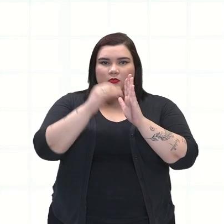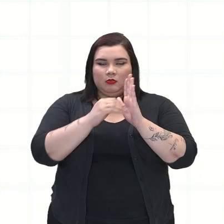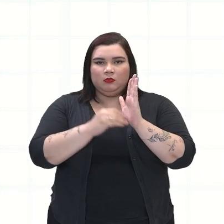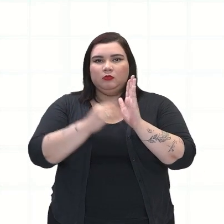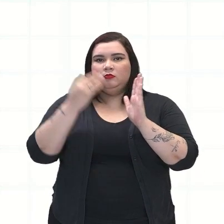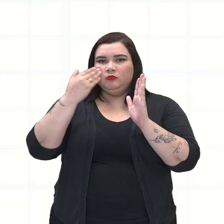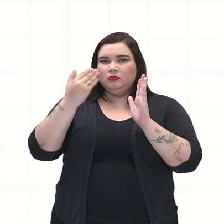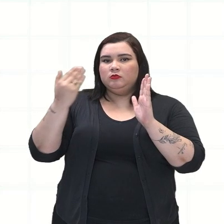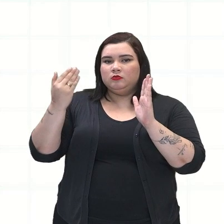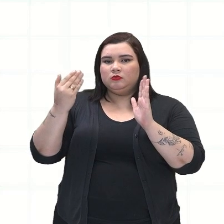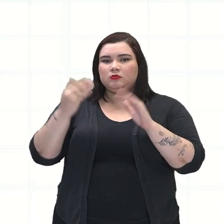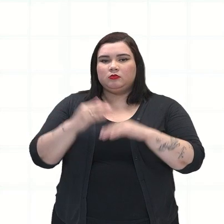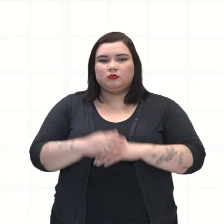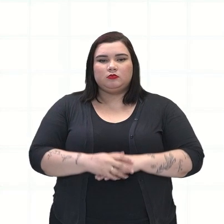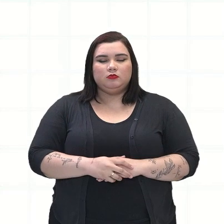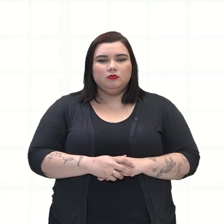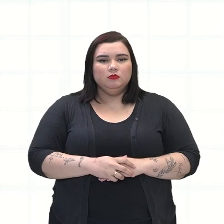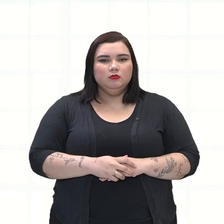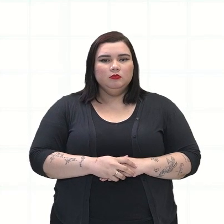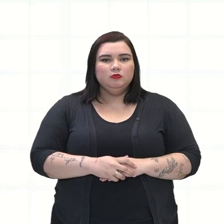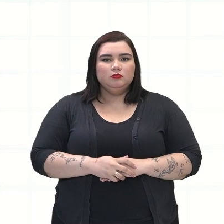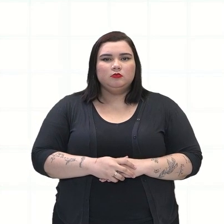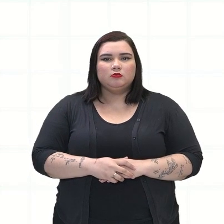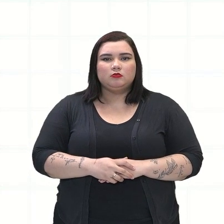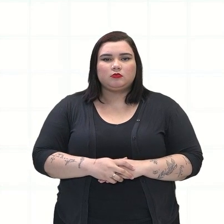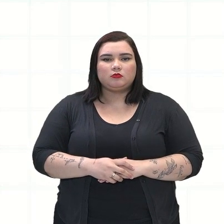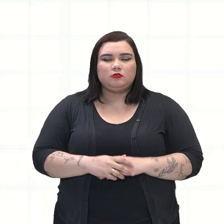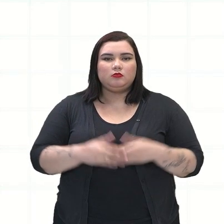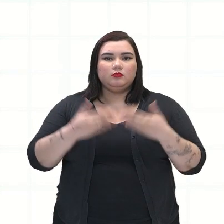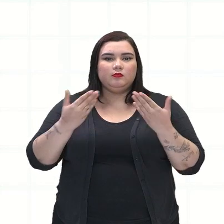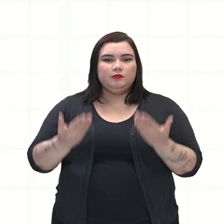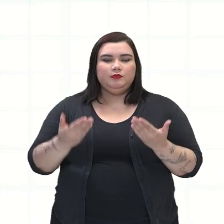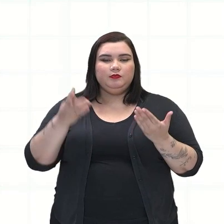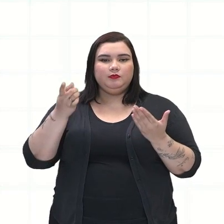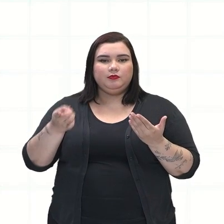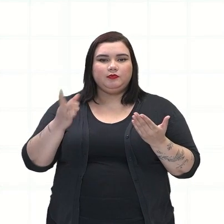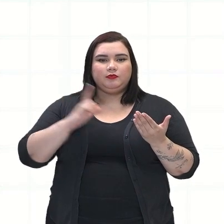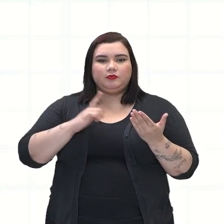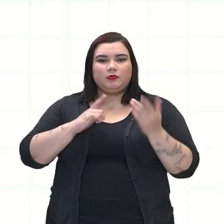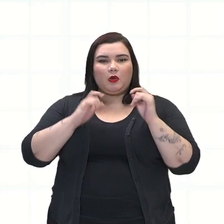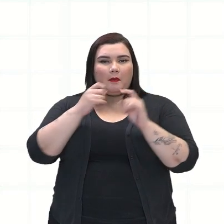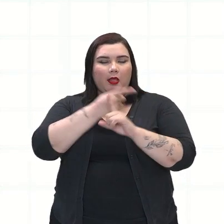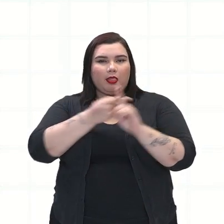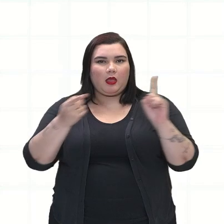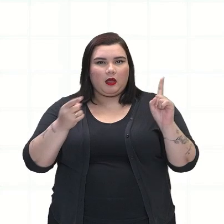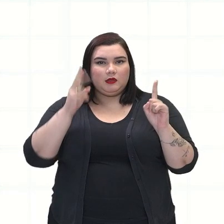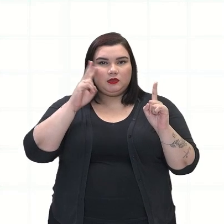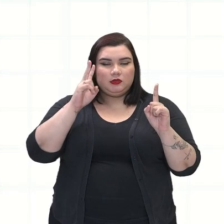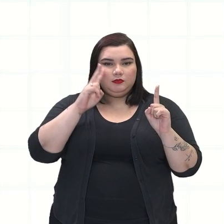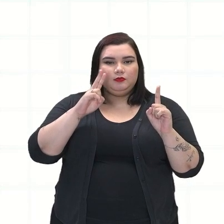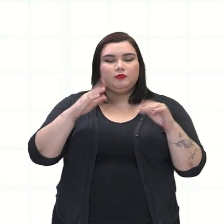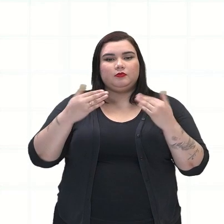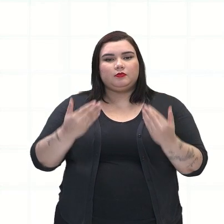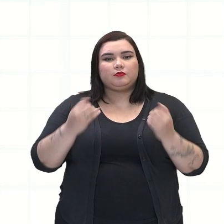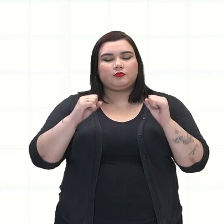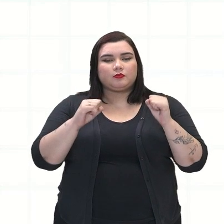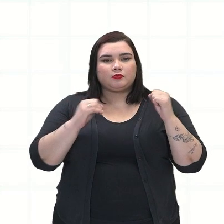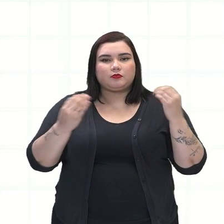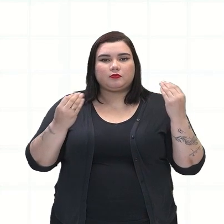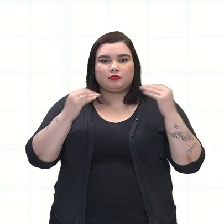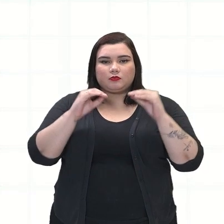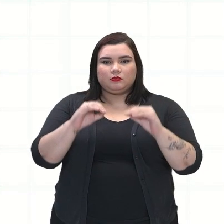Eu não posso dizer sometimes, que expressa aquela ideia lá de metade. Então, eu posso ficar